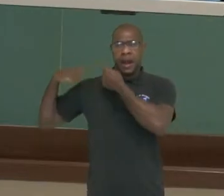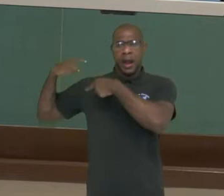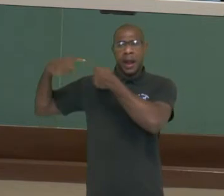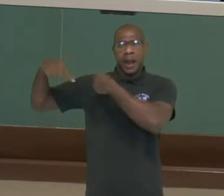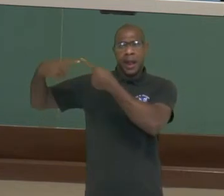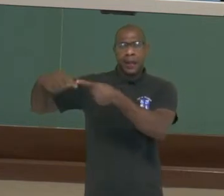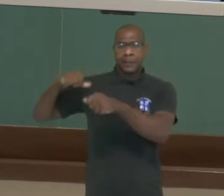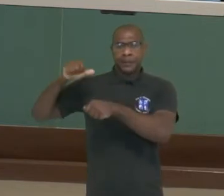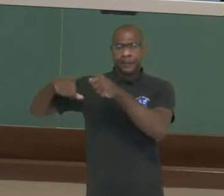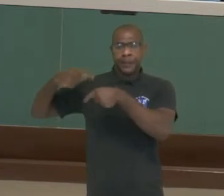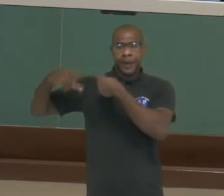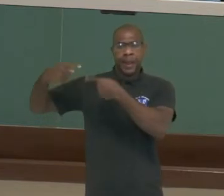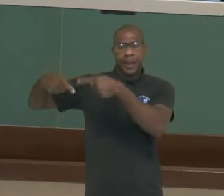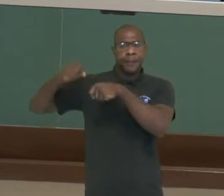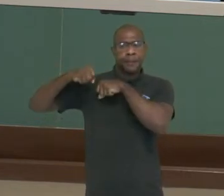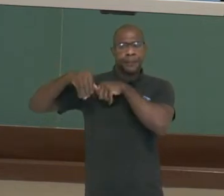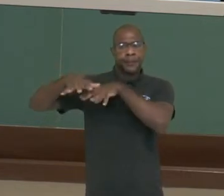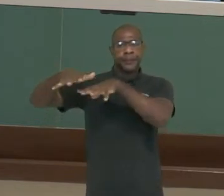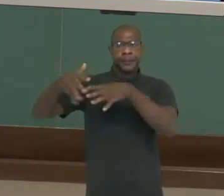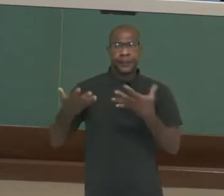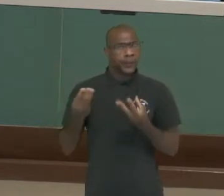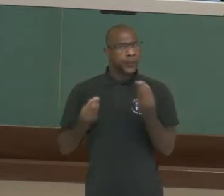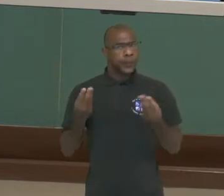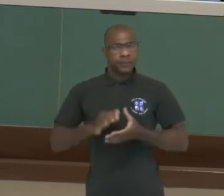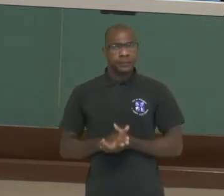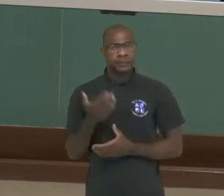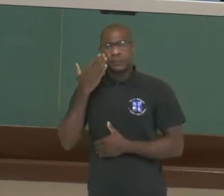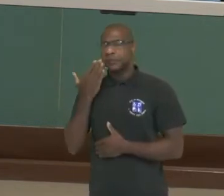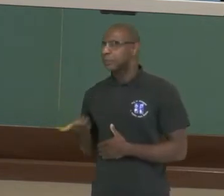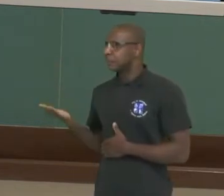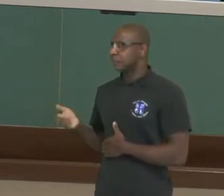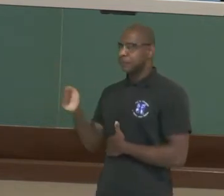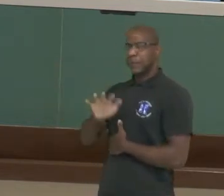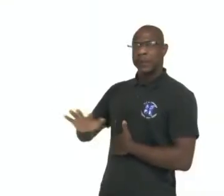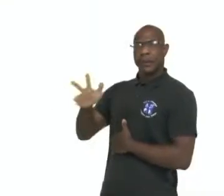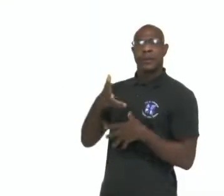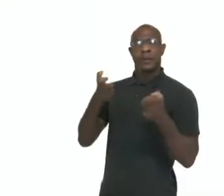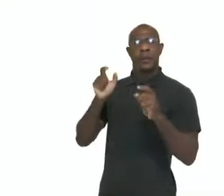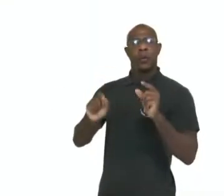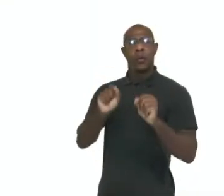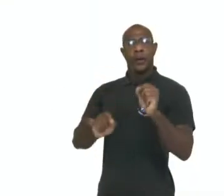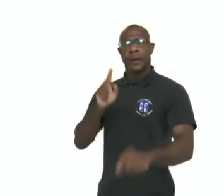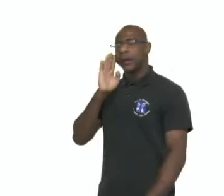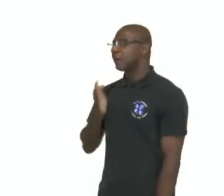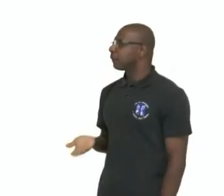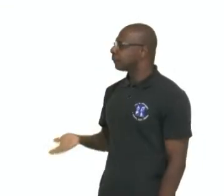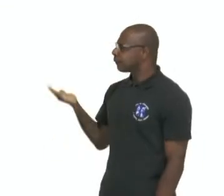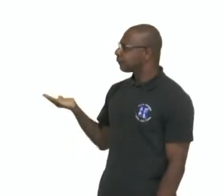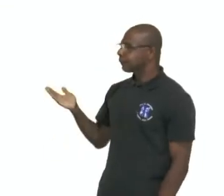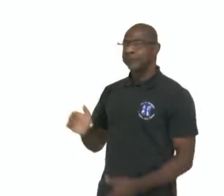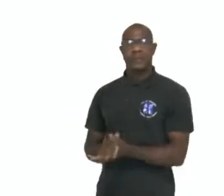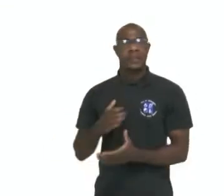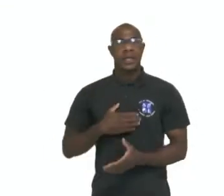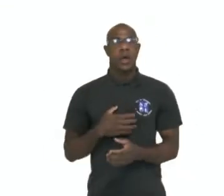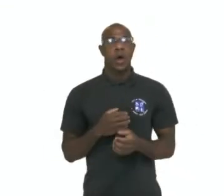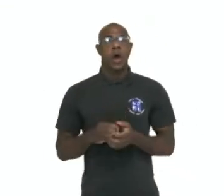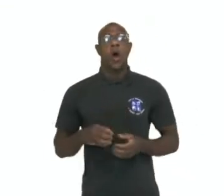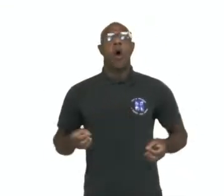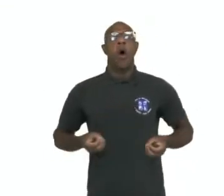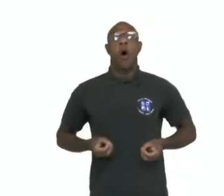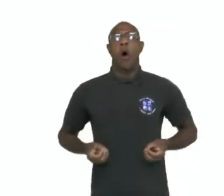outra? Então, nesta imagem, o que nós conseguimos observar? Nós temos um óvulo e